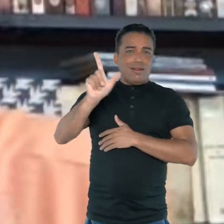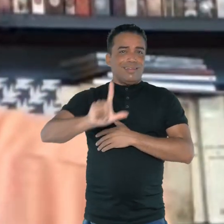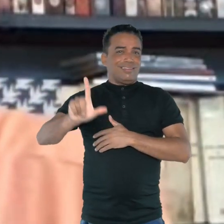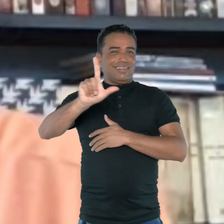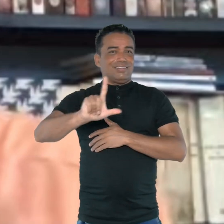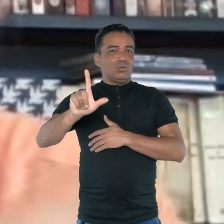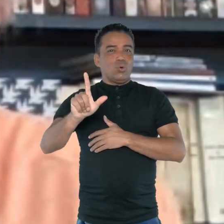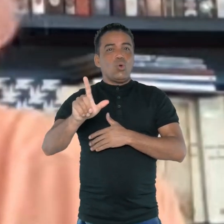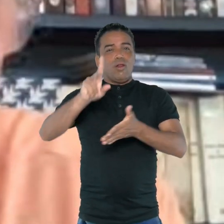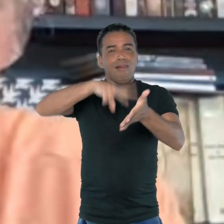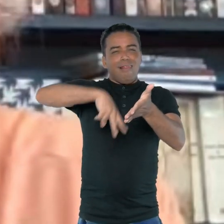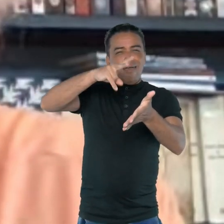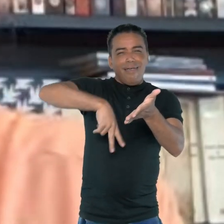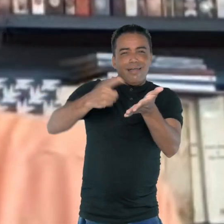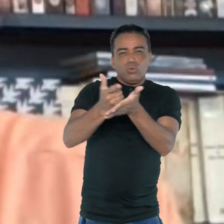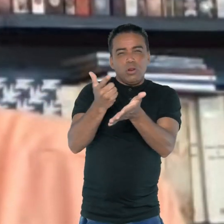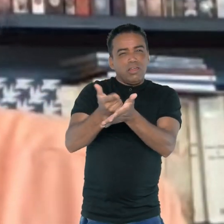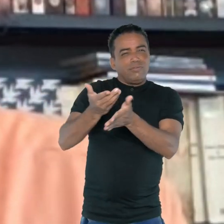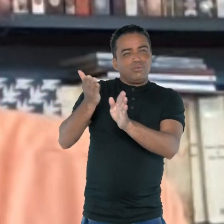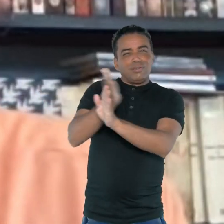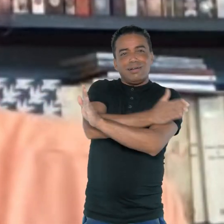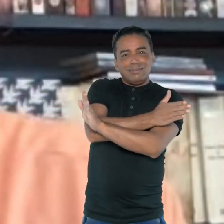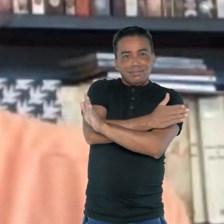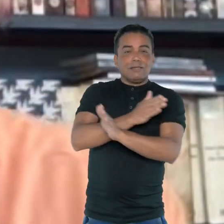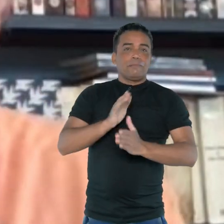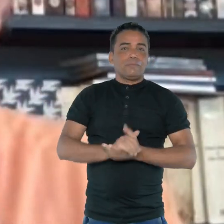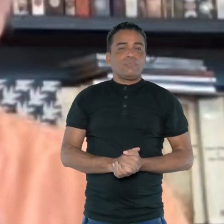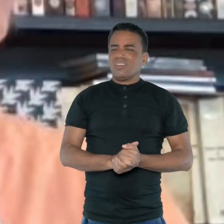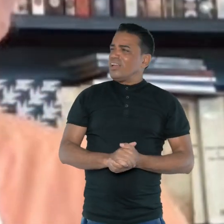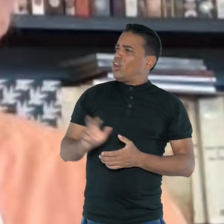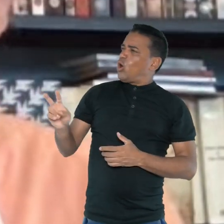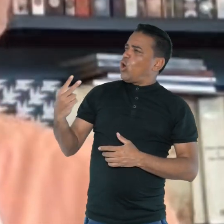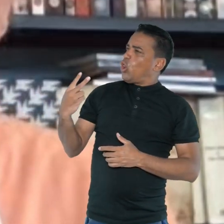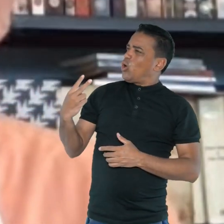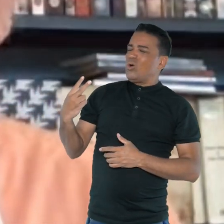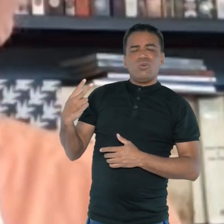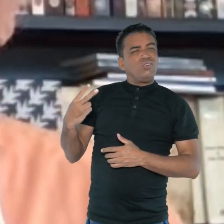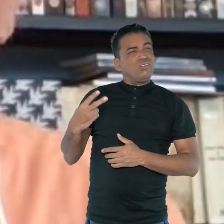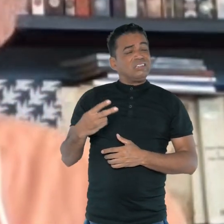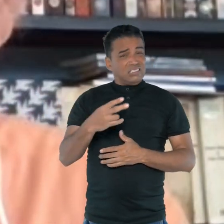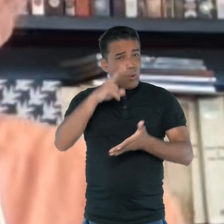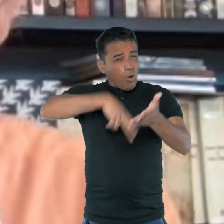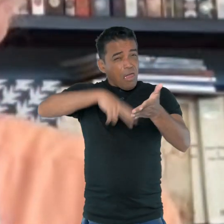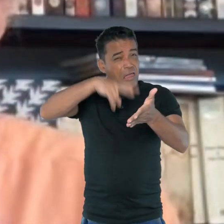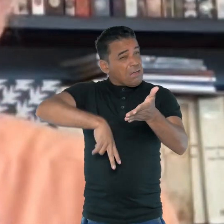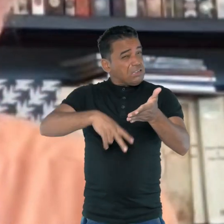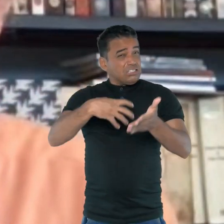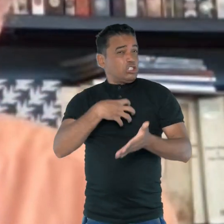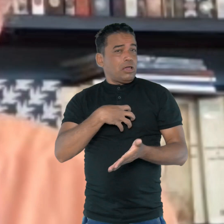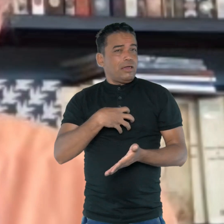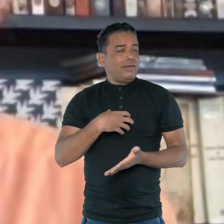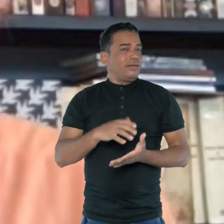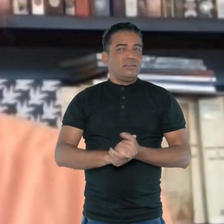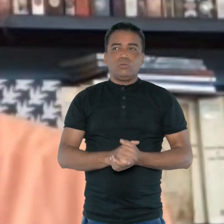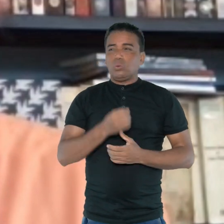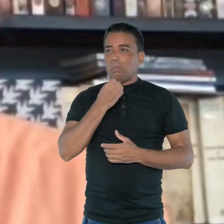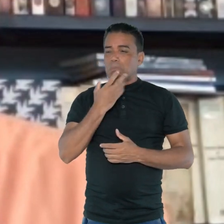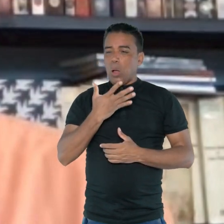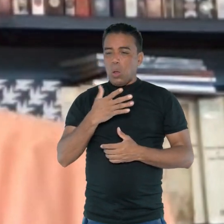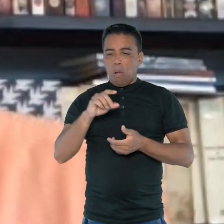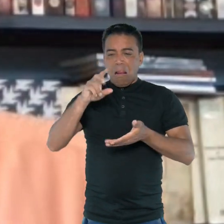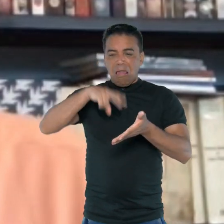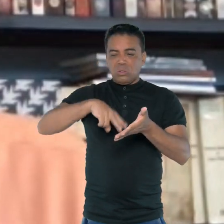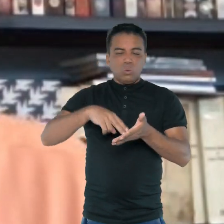lendo alguns livros de teoria e tal. Aí ele olhou para mim e falou assim, se eu lesse desse jeito, eu não teria o menor prazer na